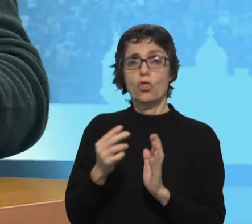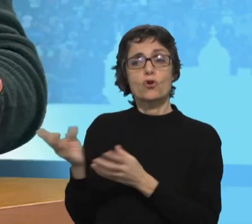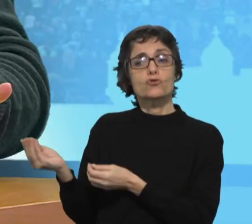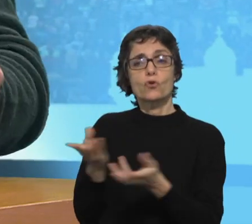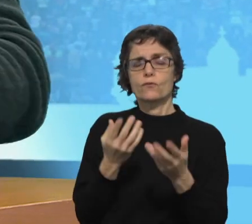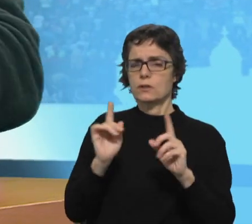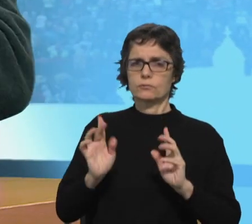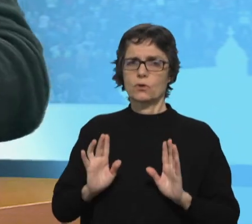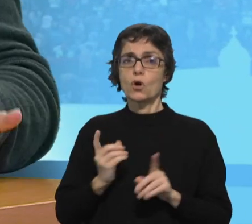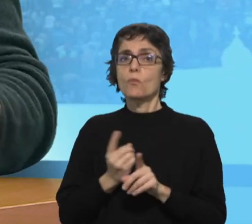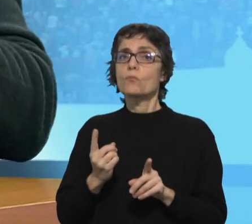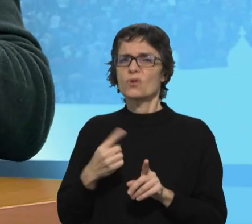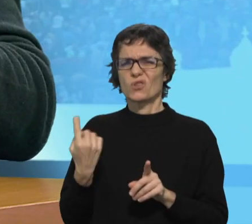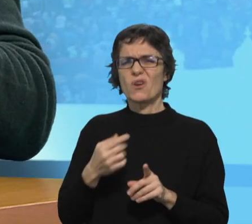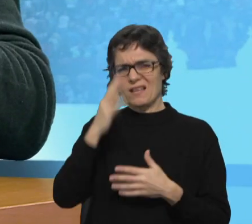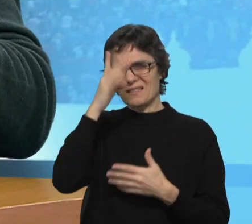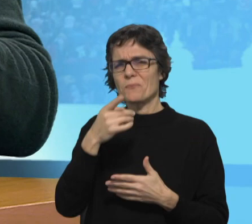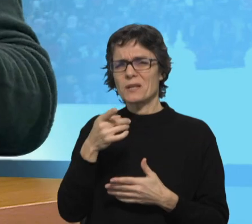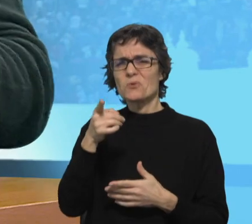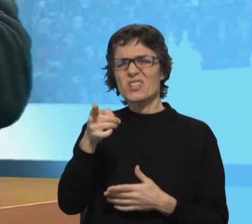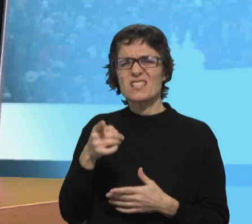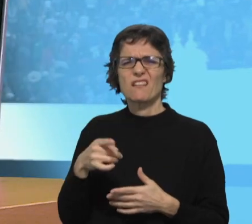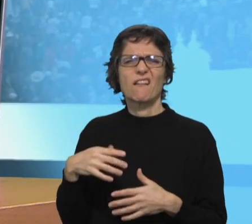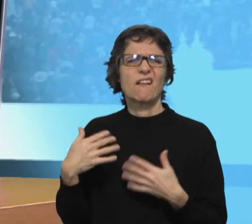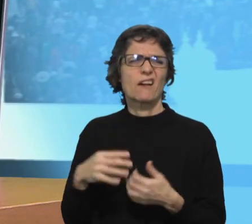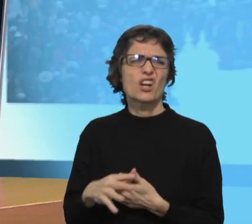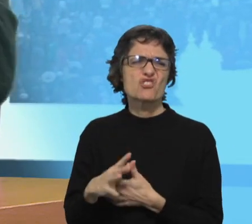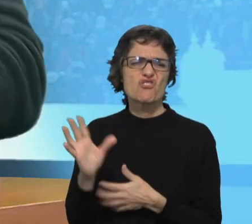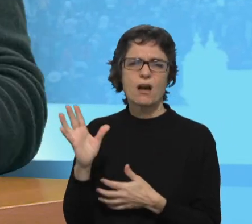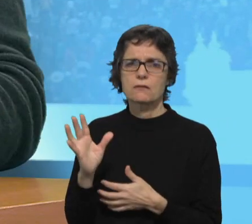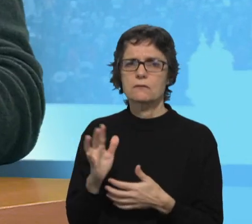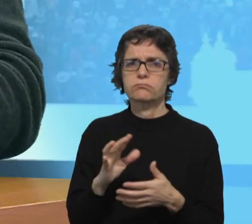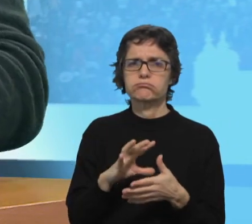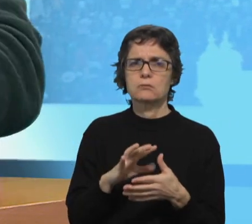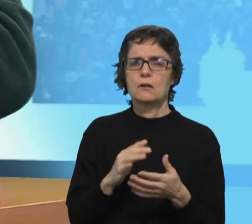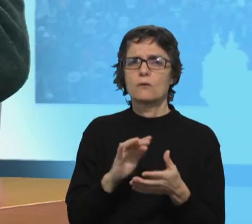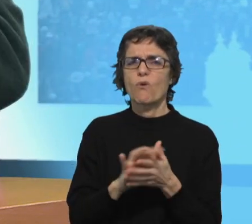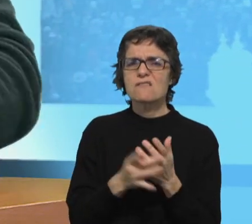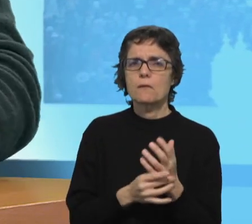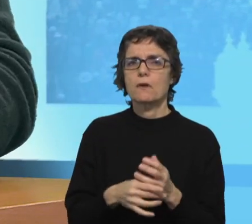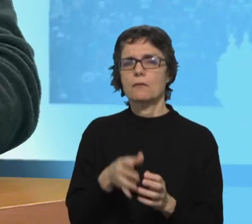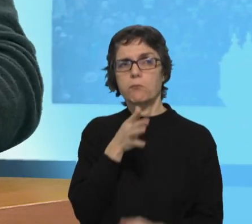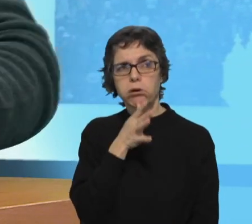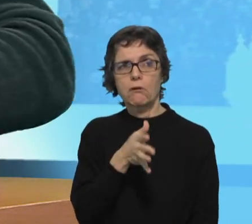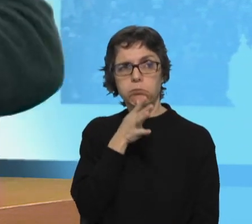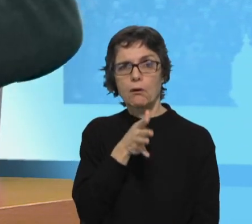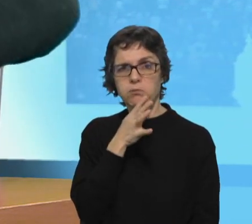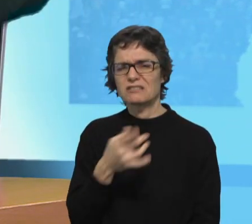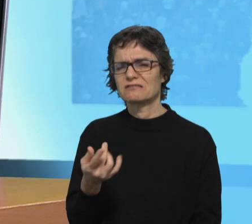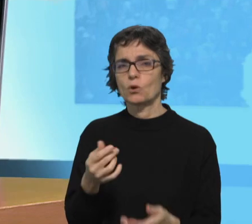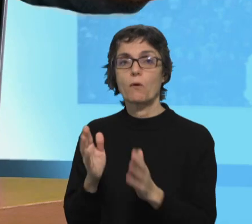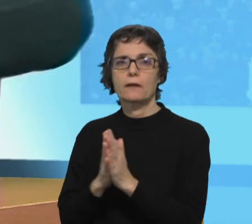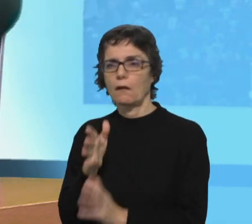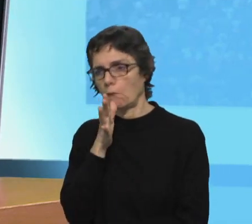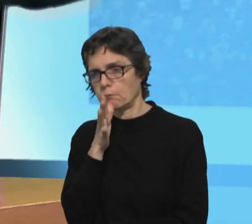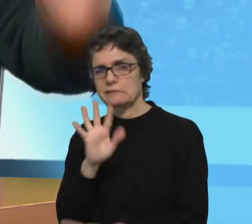Porque nós sabemos que isso é uma seca. Foi a linguagem que ele usou. Quer na conservatória, quer na igreja, isso é uma chatice. Agora, depois então